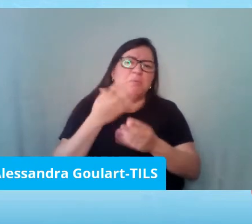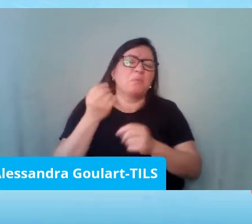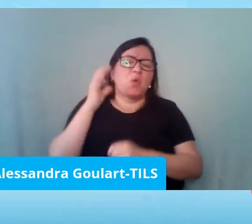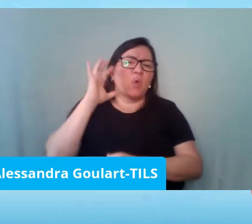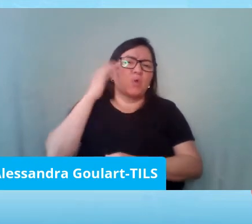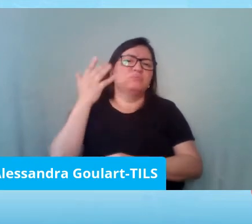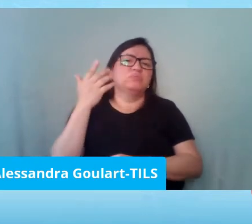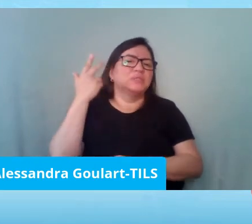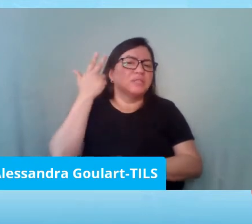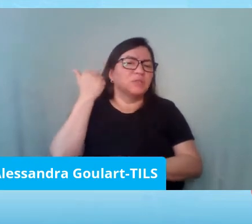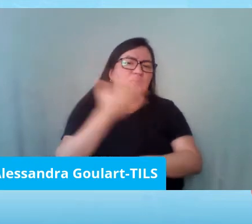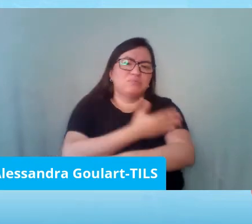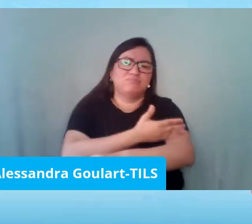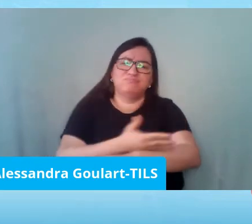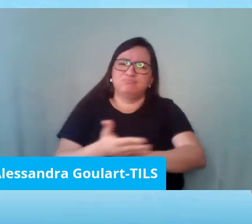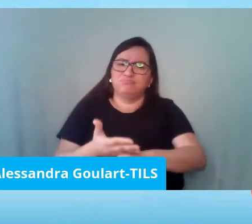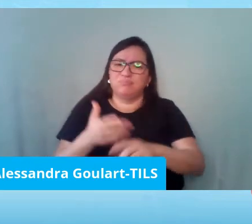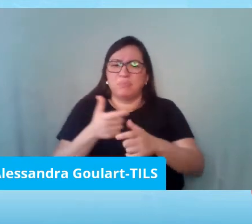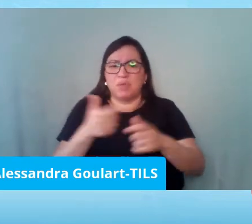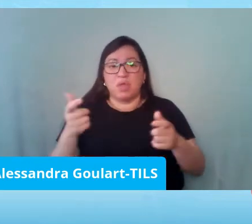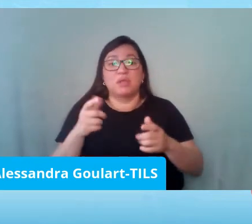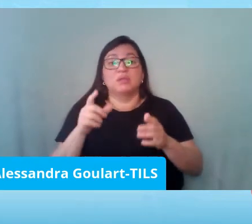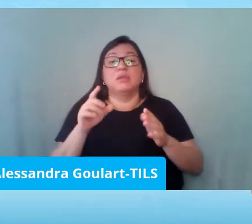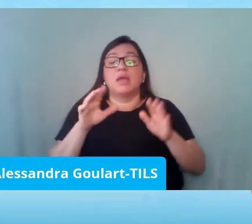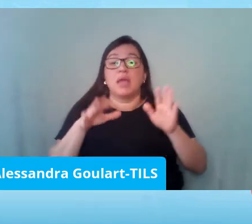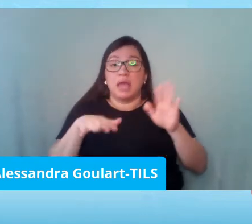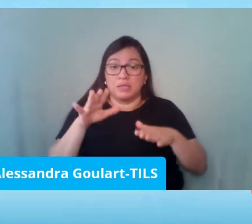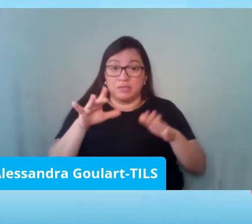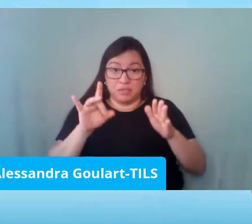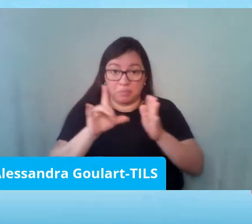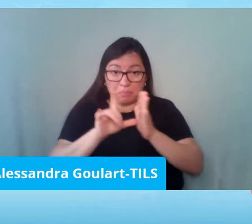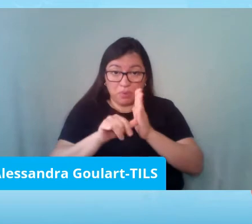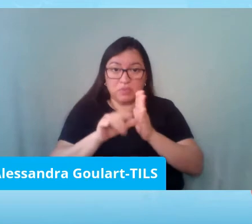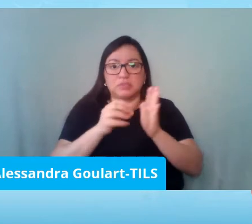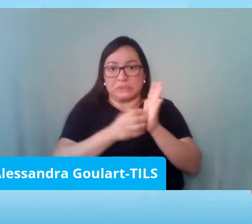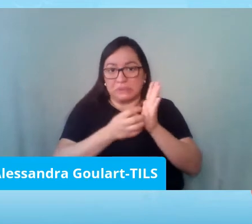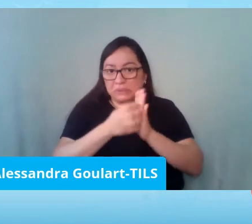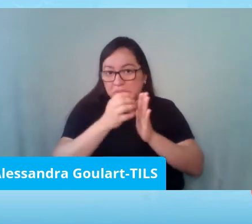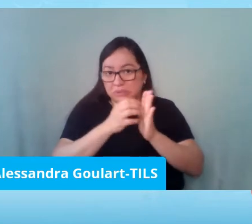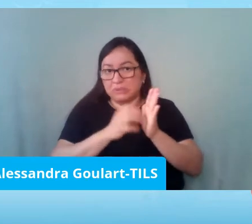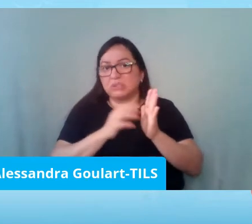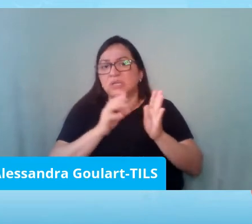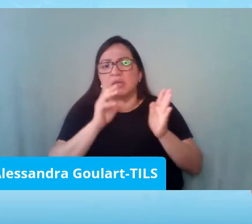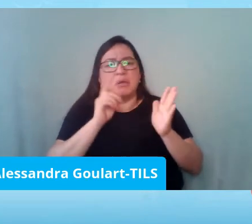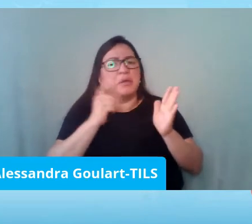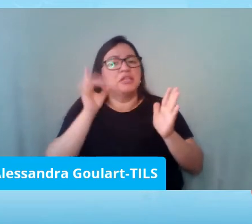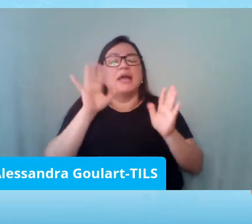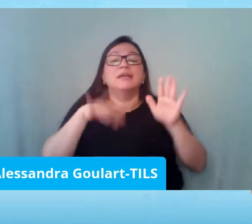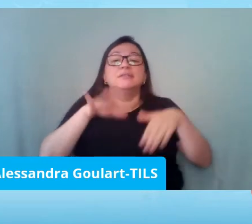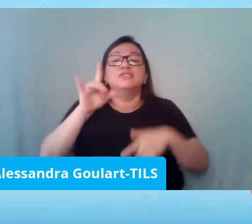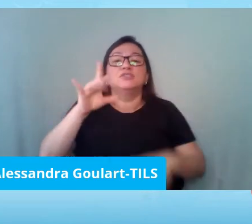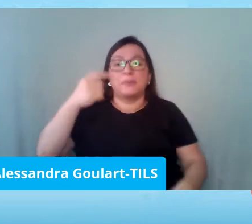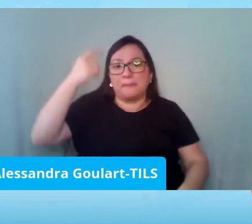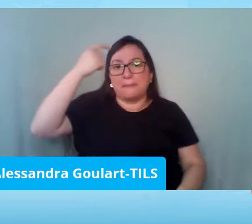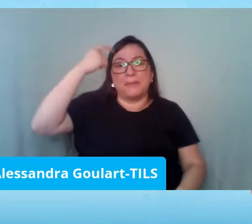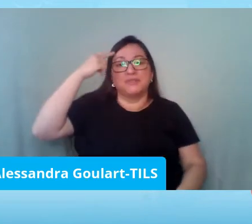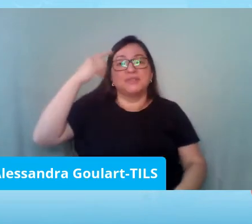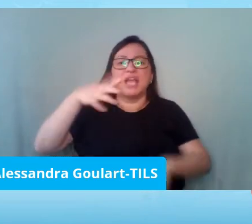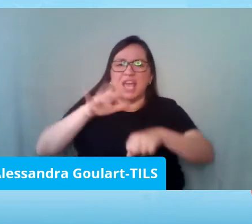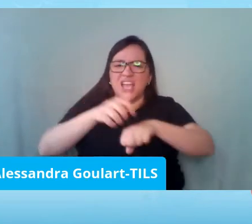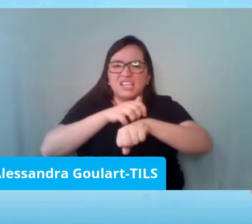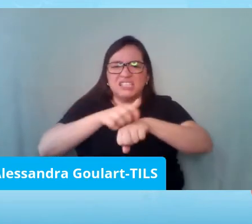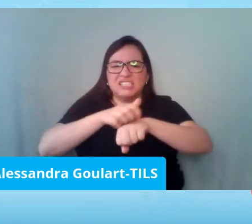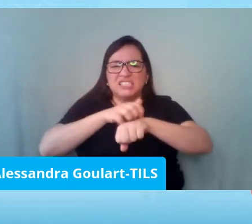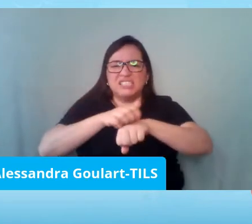pele, mais disseminadas, mas muitas vezes isso passa batido. Pensa que é uma alergia ou qualquer outra coisa e às vezes não vai